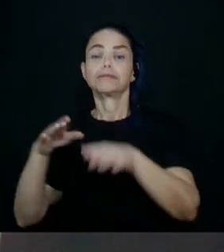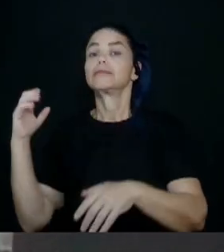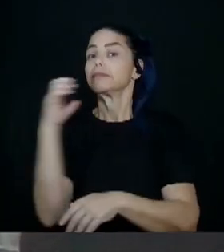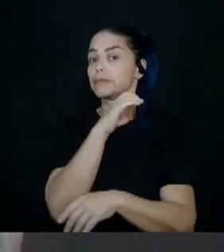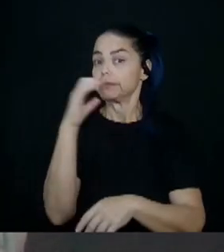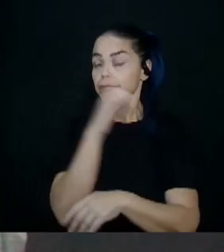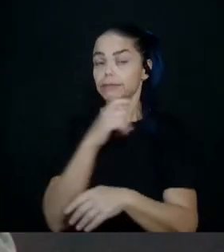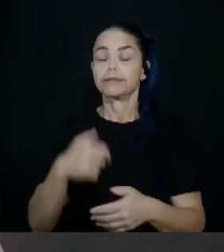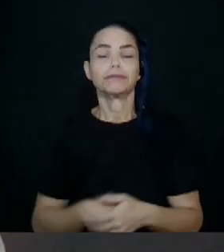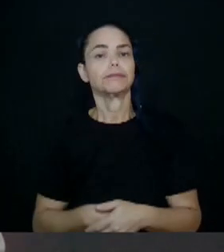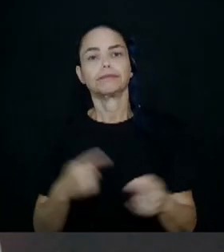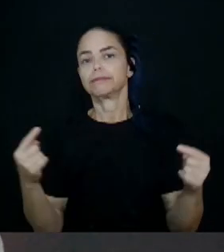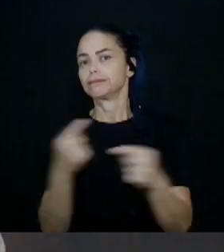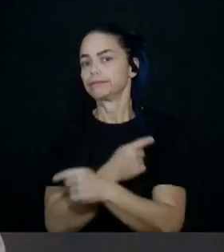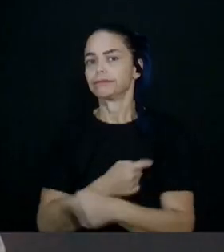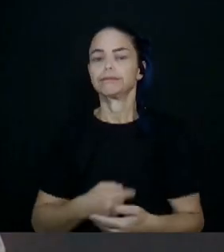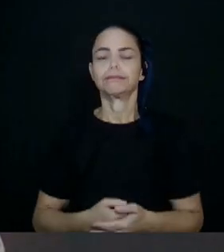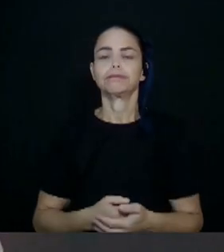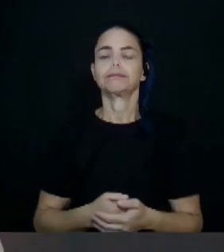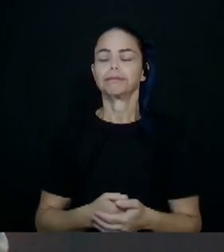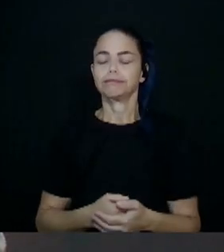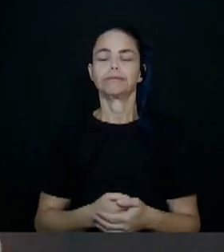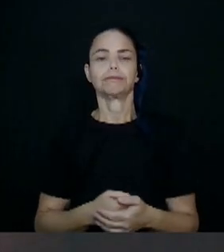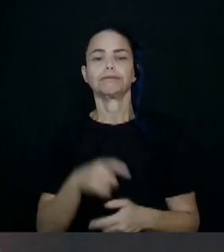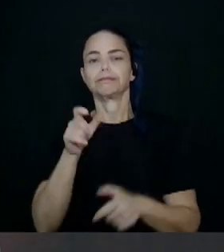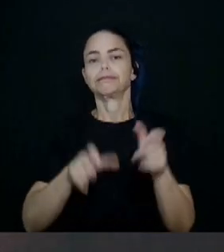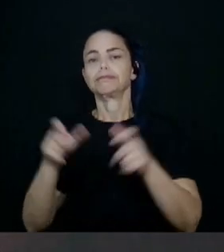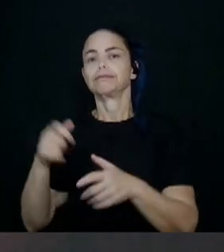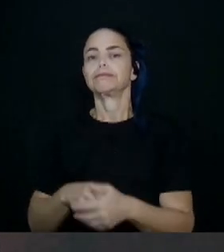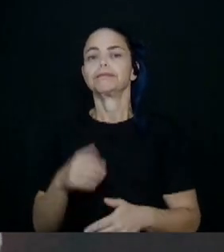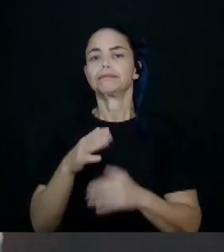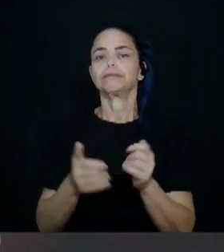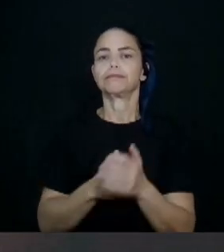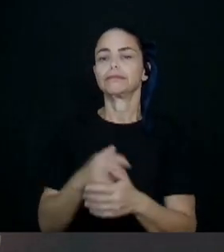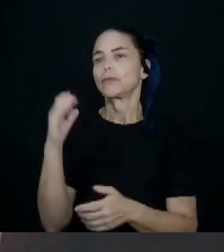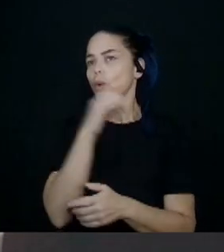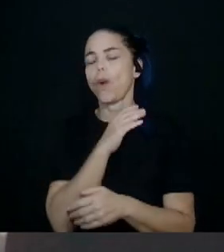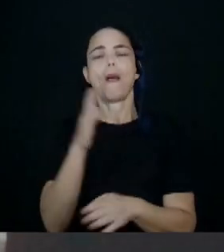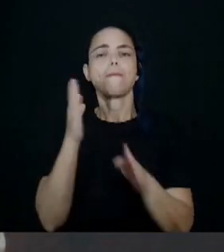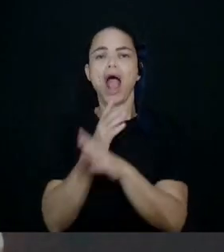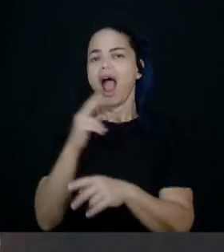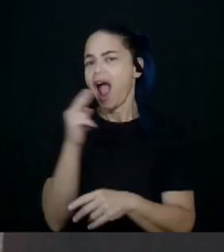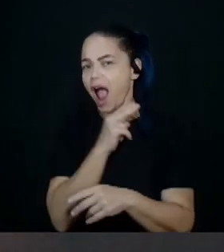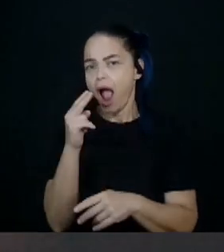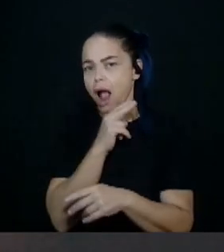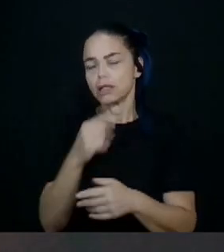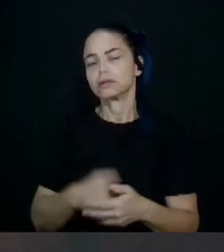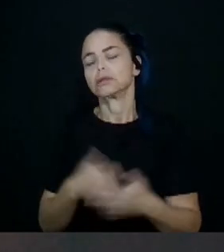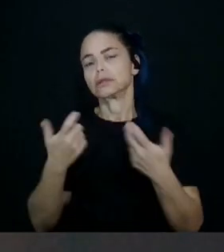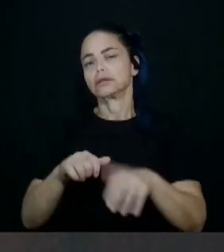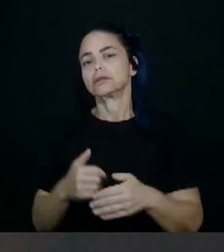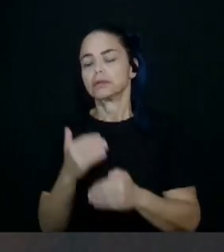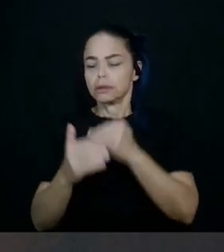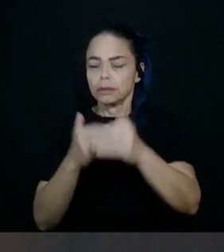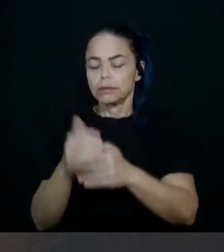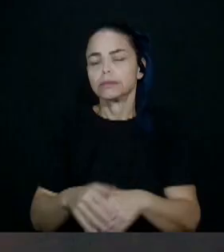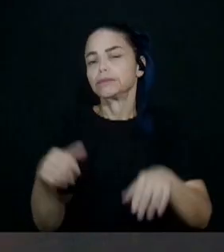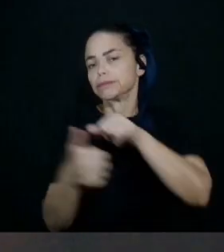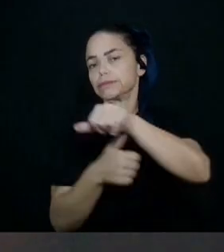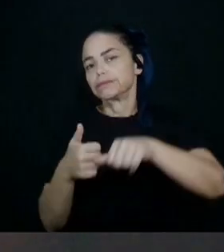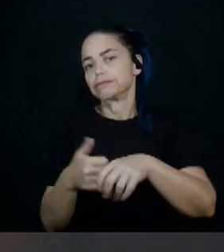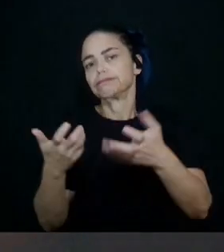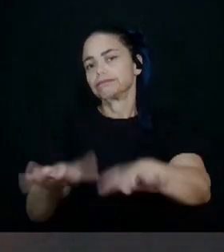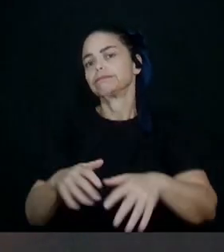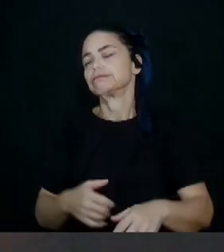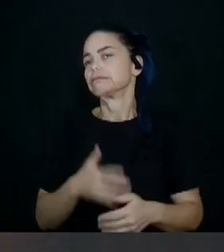caso contrário, é como diz, né? As pessoas querem tudo no imediato. Eu não quero ter o processo. Eu quero mudar, mas eu não quero